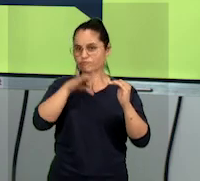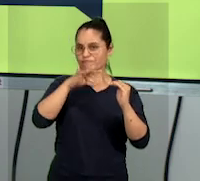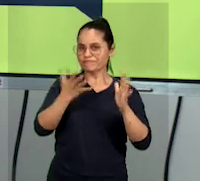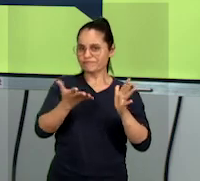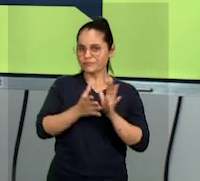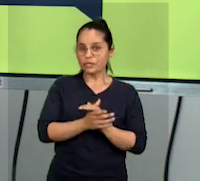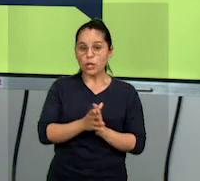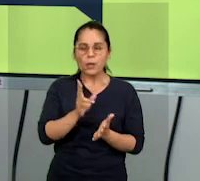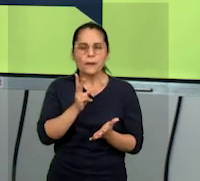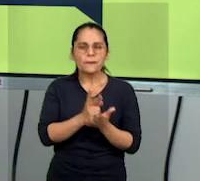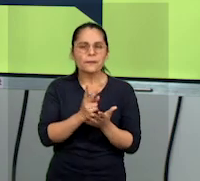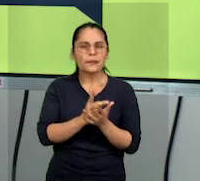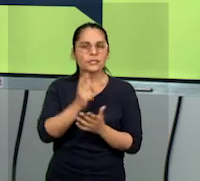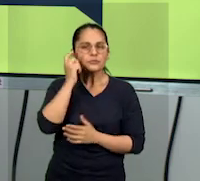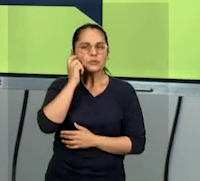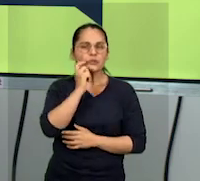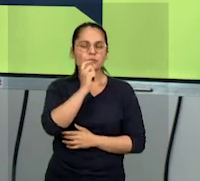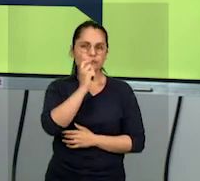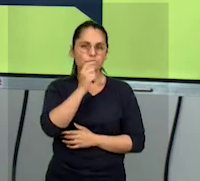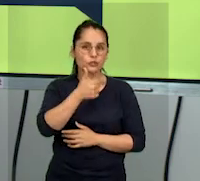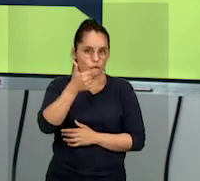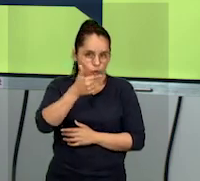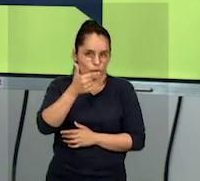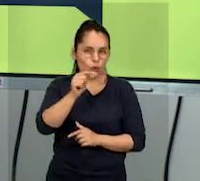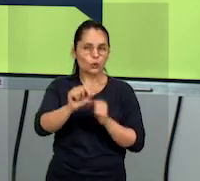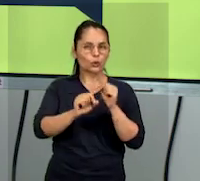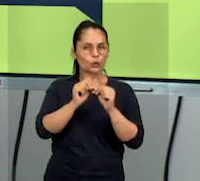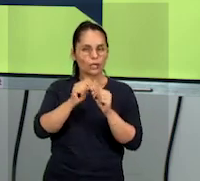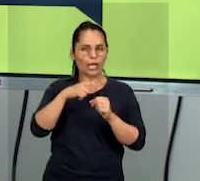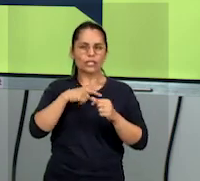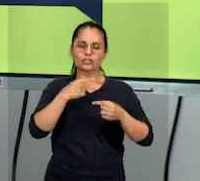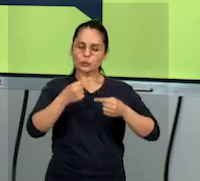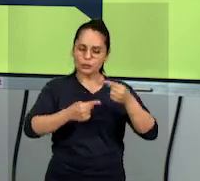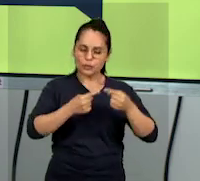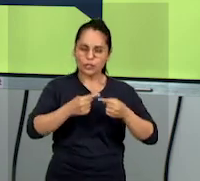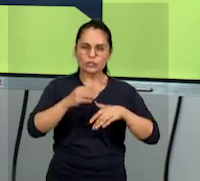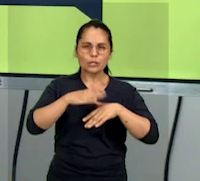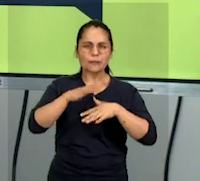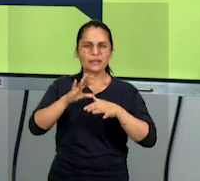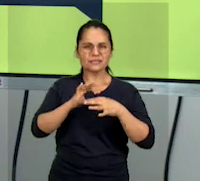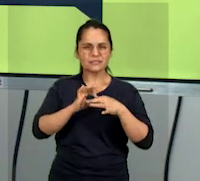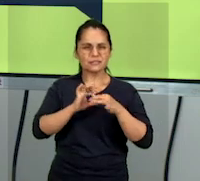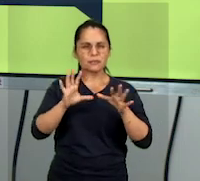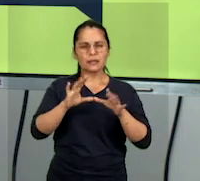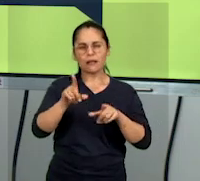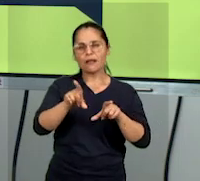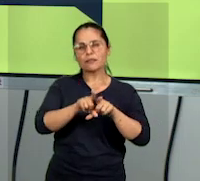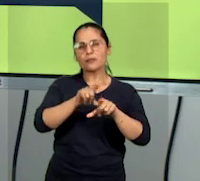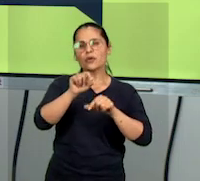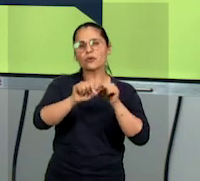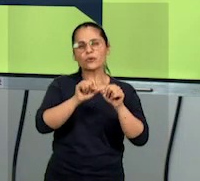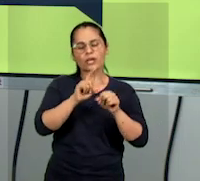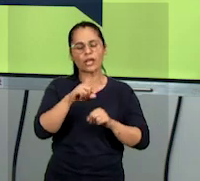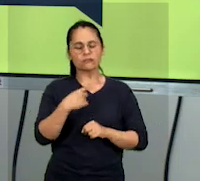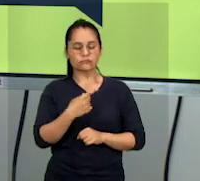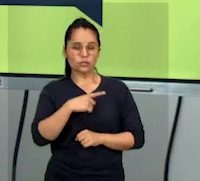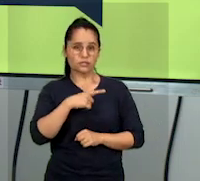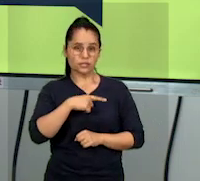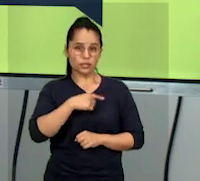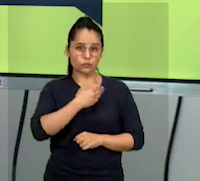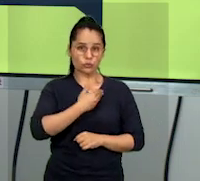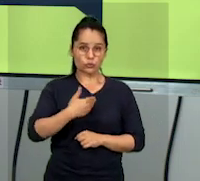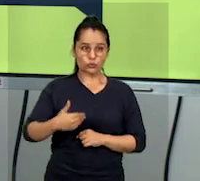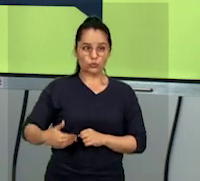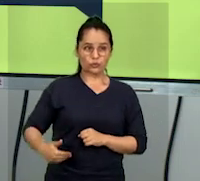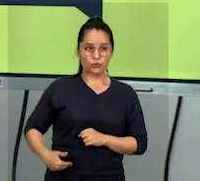Mesmo que o Dom Pedro II seja um cara com uma política mais liberal para a época, ainda assim a gente tem um governo,